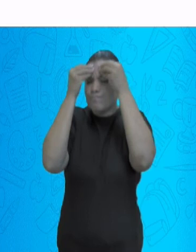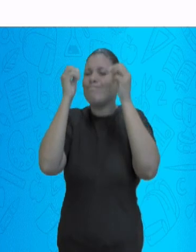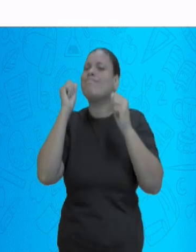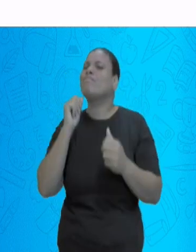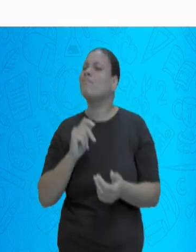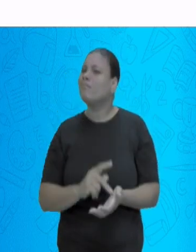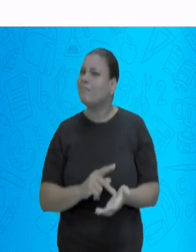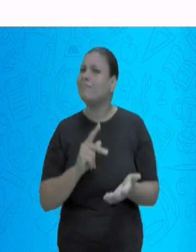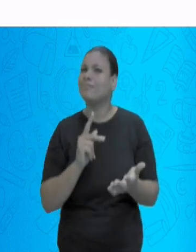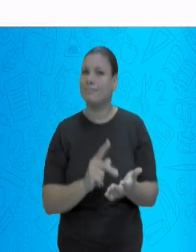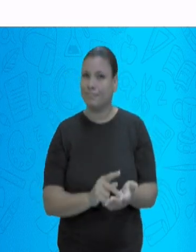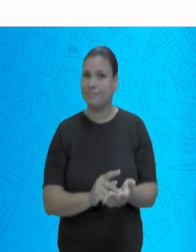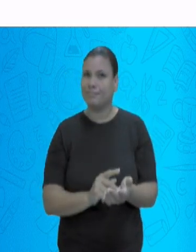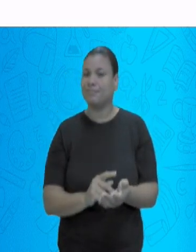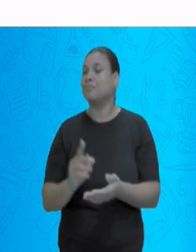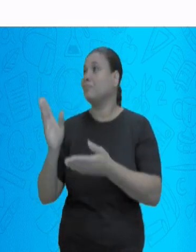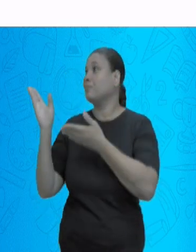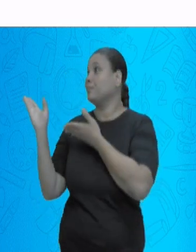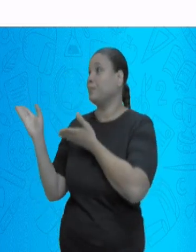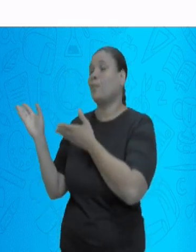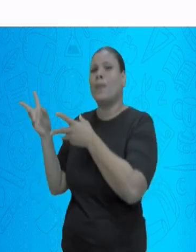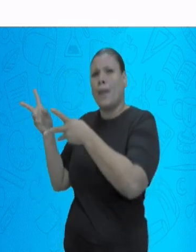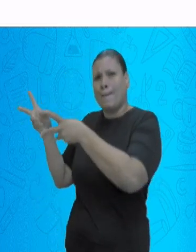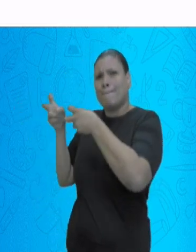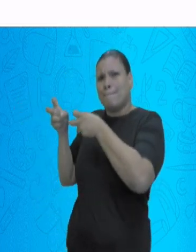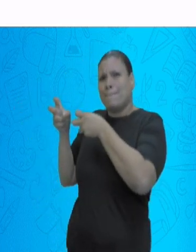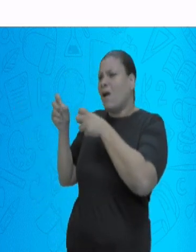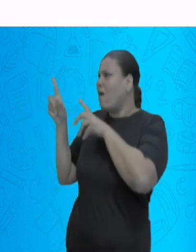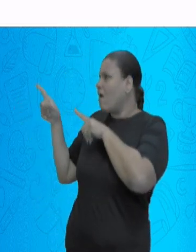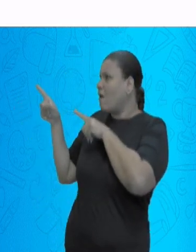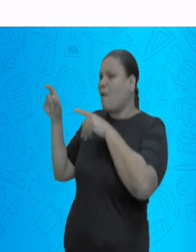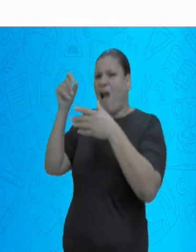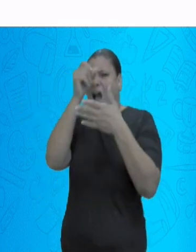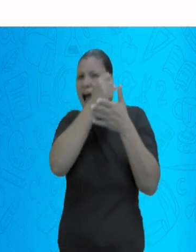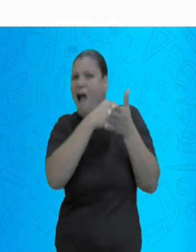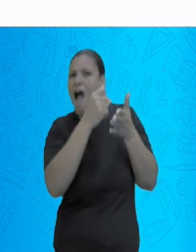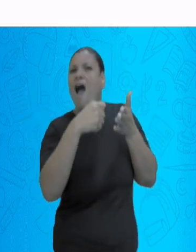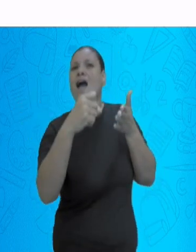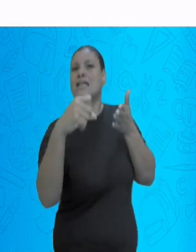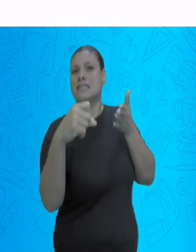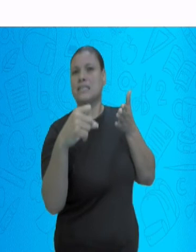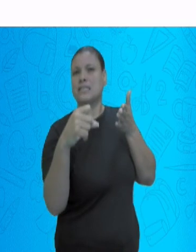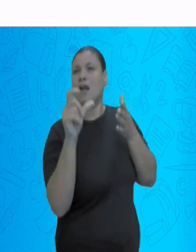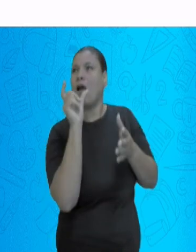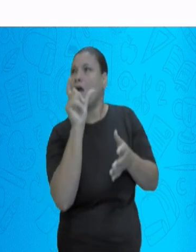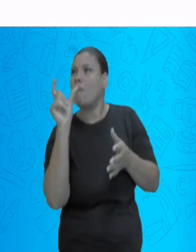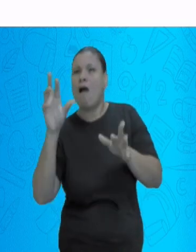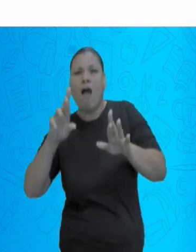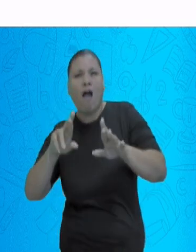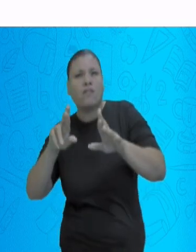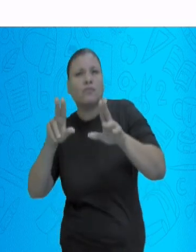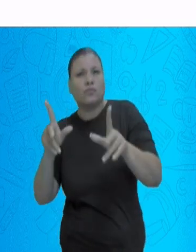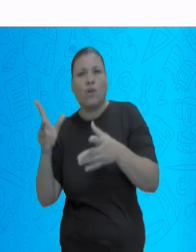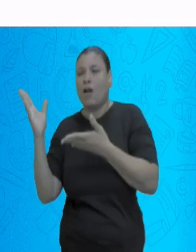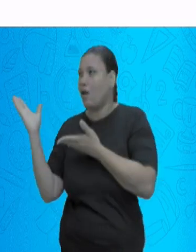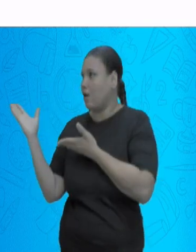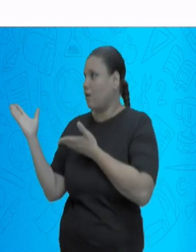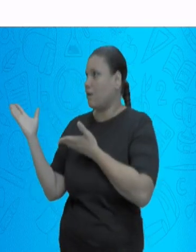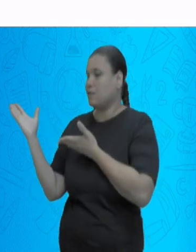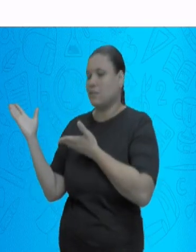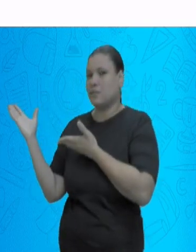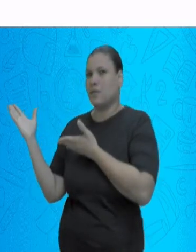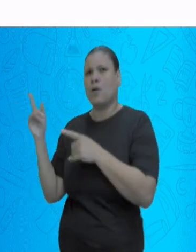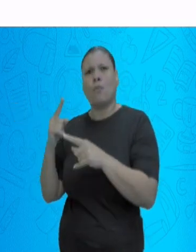colocação pronominal. Amo-te enclítico, eu te amo proclítico,